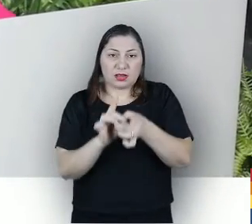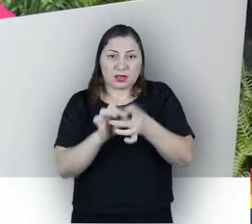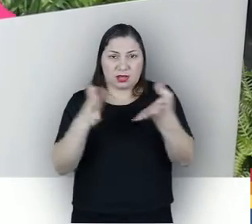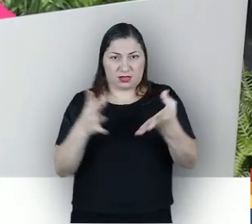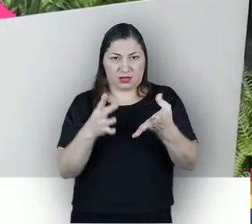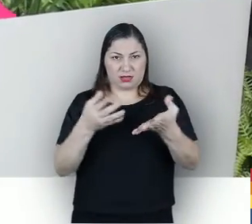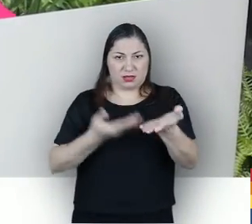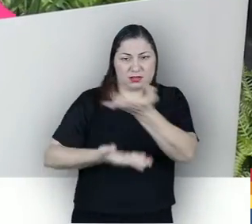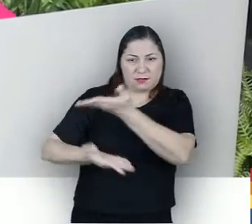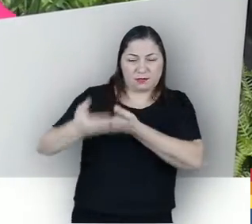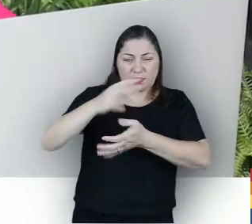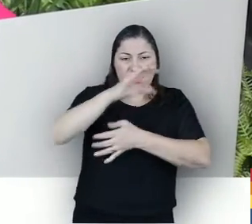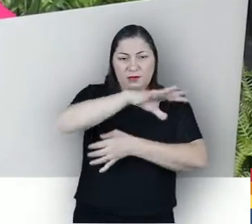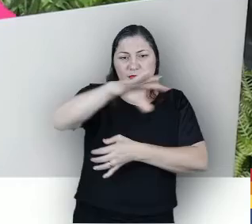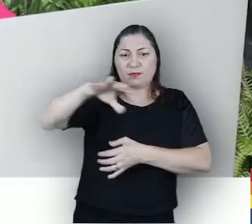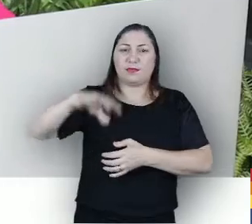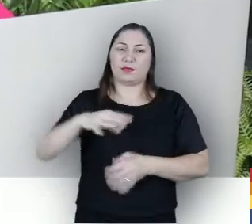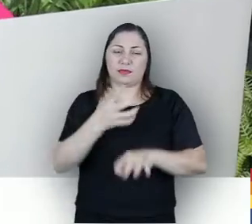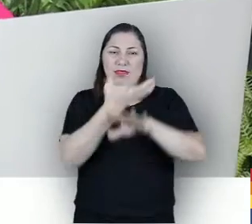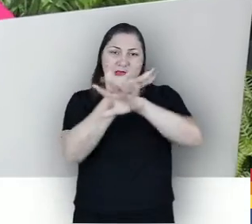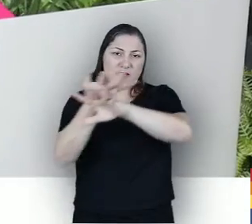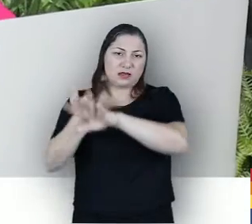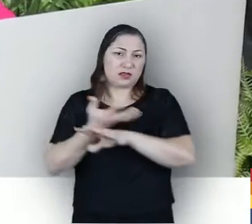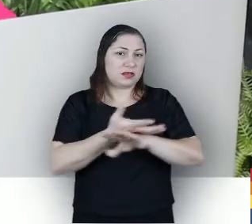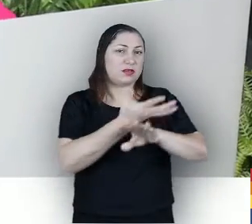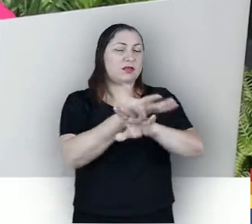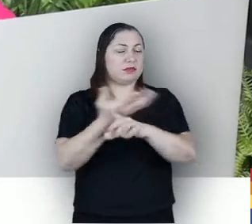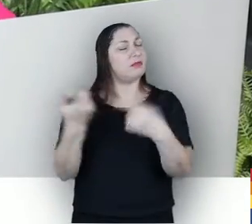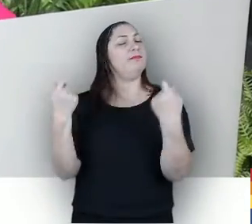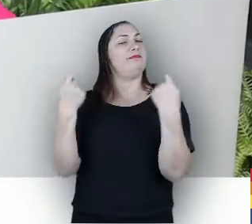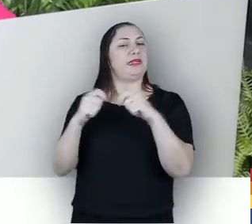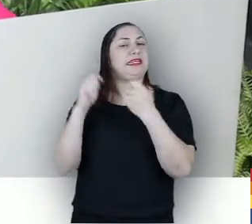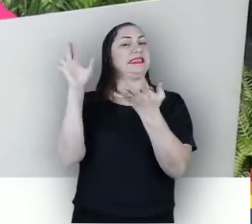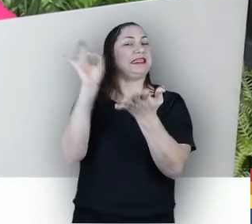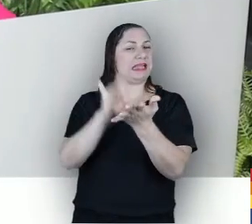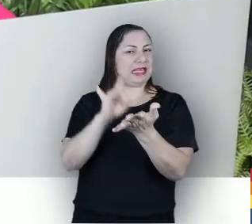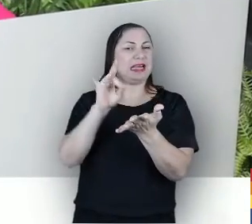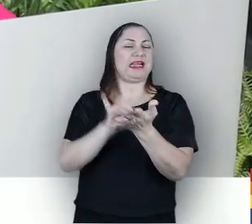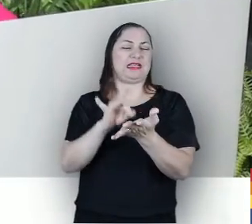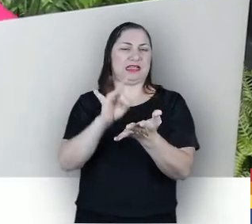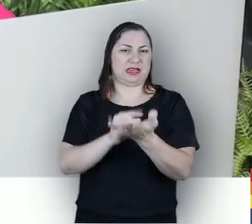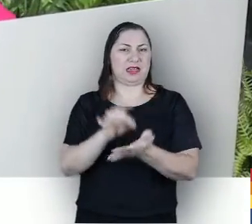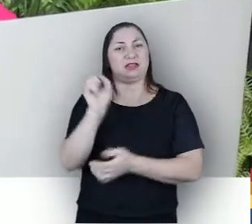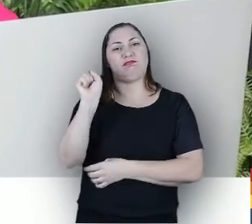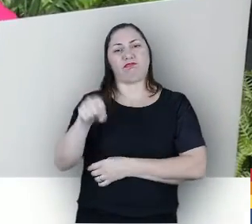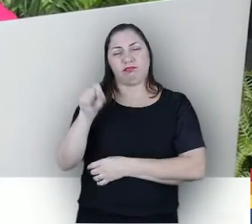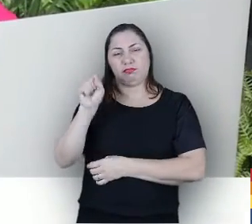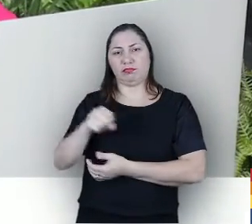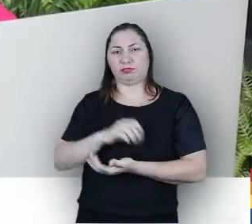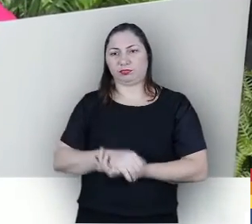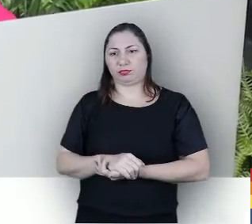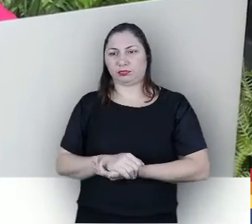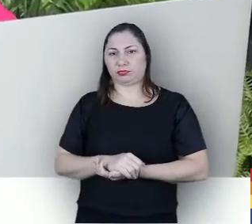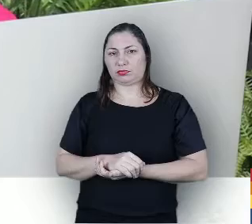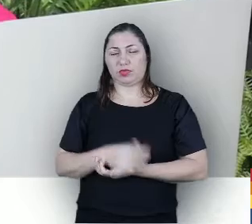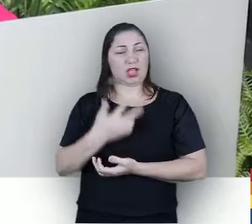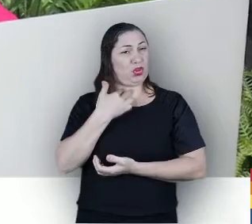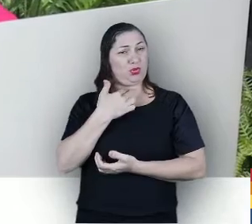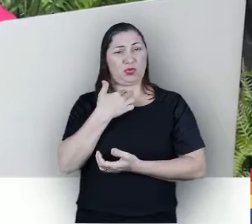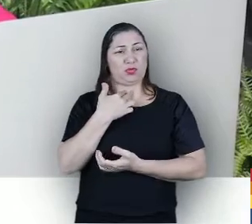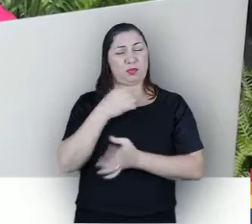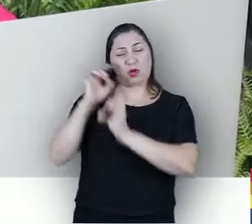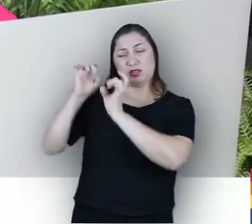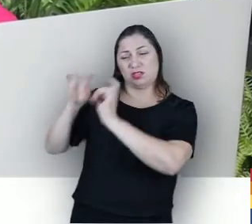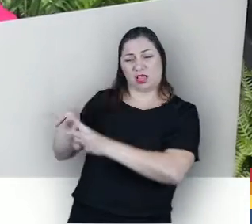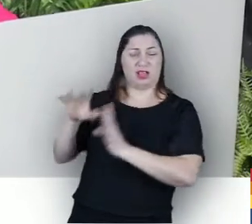pode verificar isso também, né? Então, esse papel, esse diálogo dessa relação mesmo de